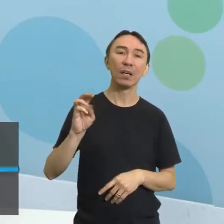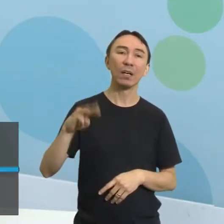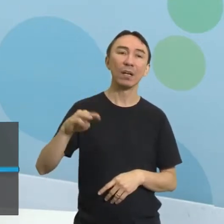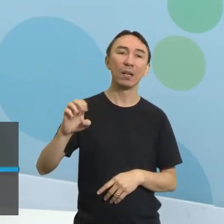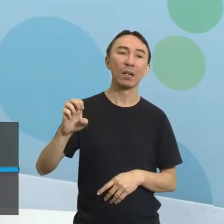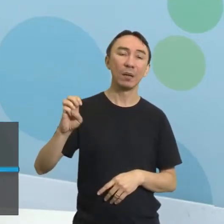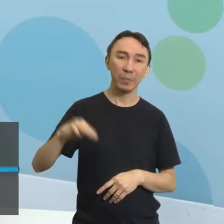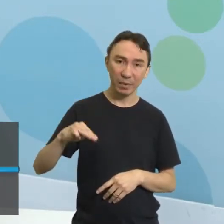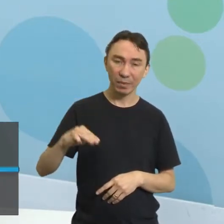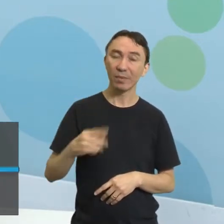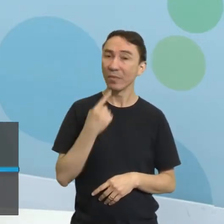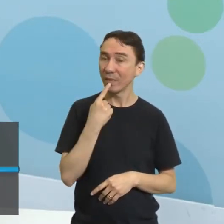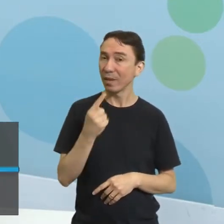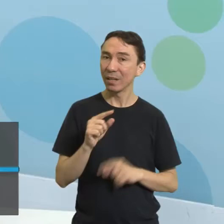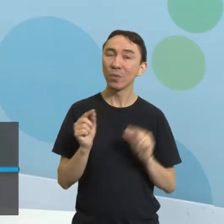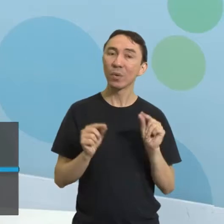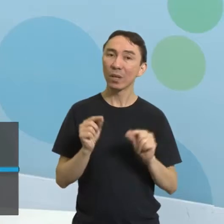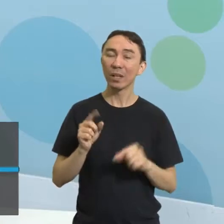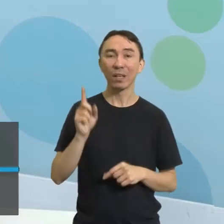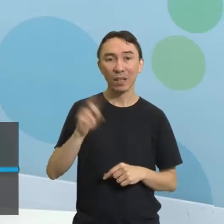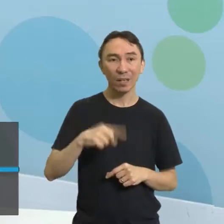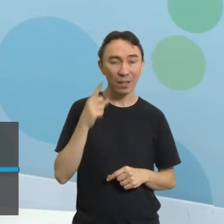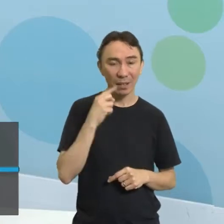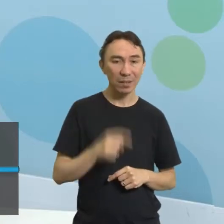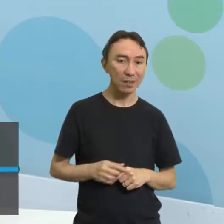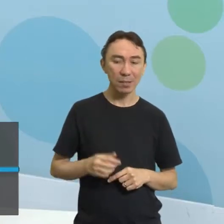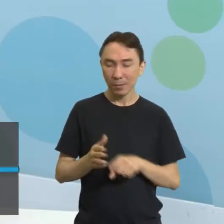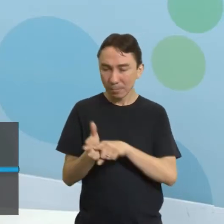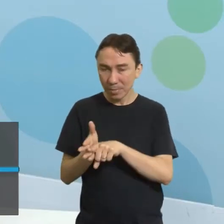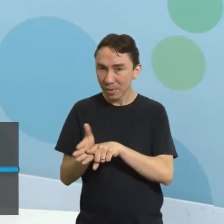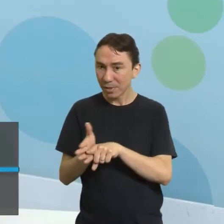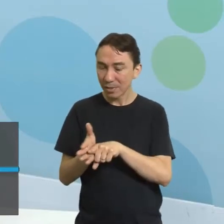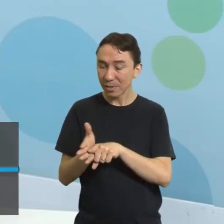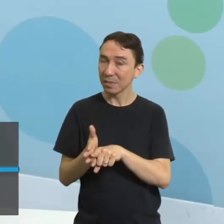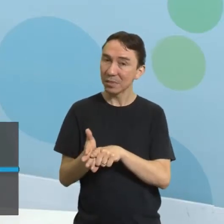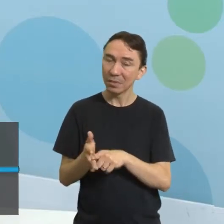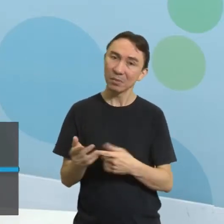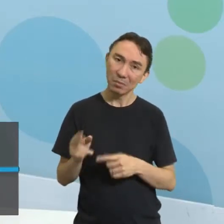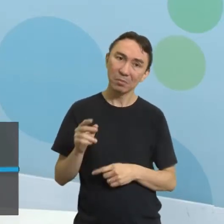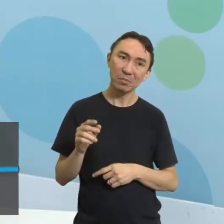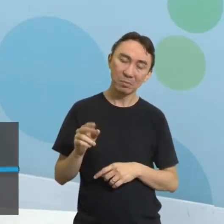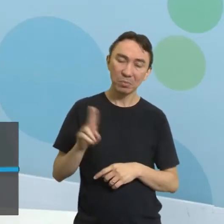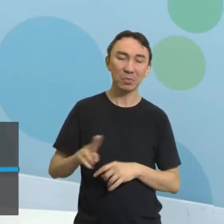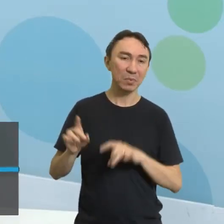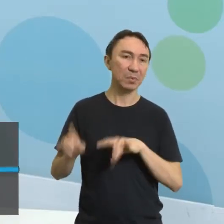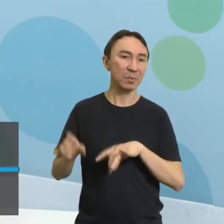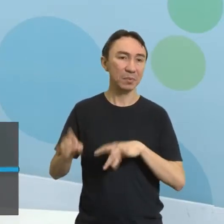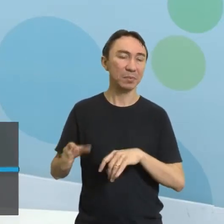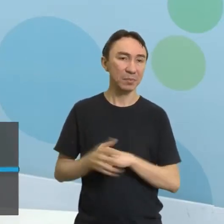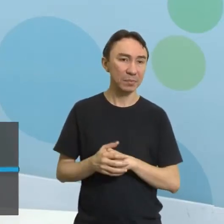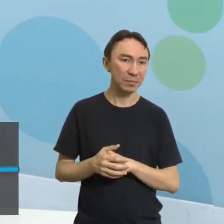a pesquisa como metodologia. Professor Mitsui,